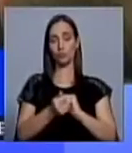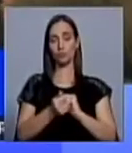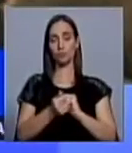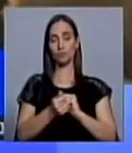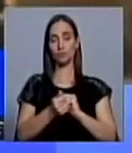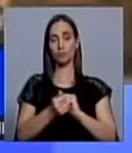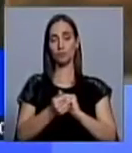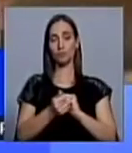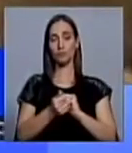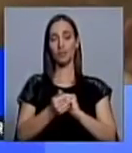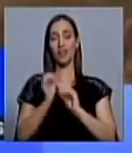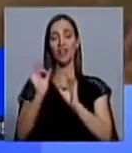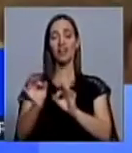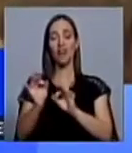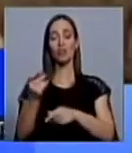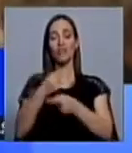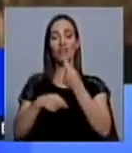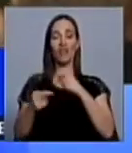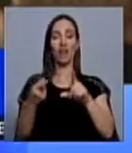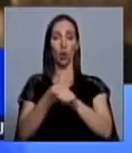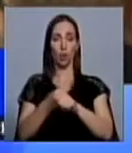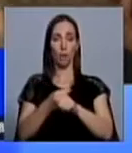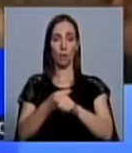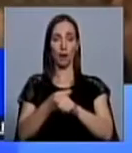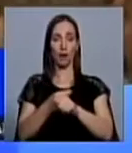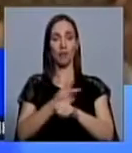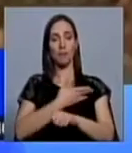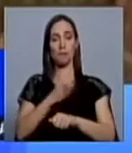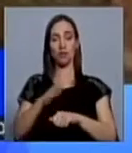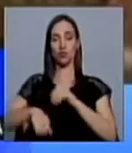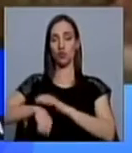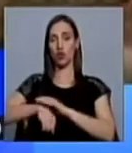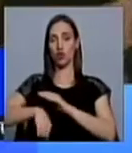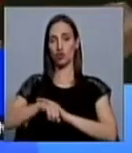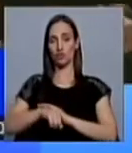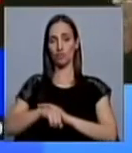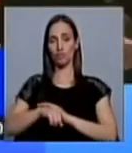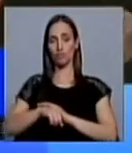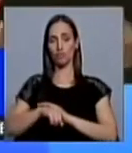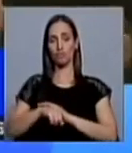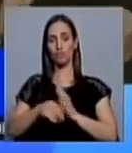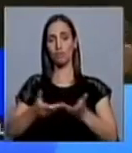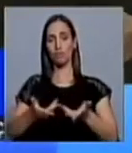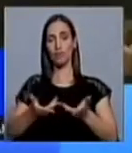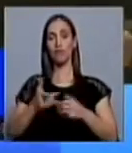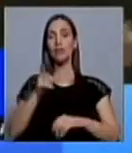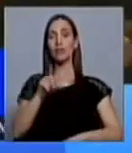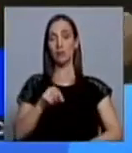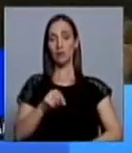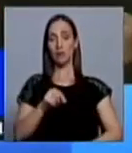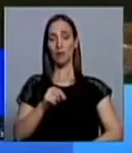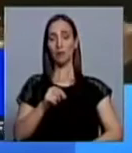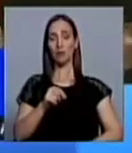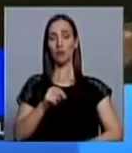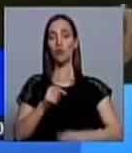com a venda e aquisição de passes de jogadores. Portanto, também